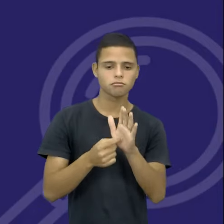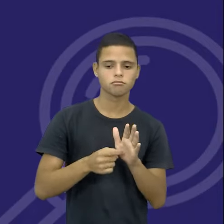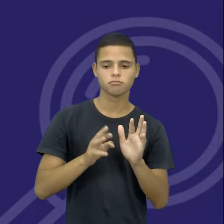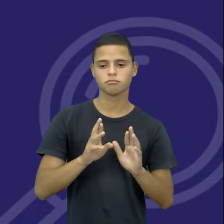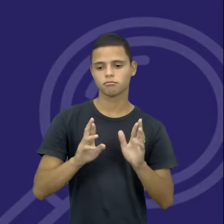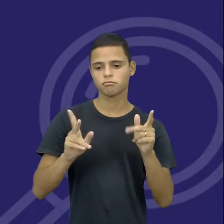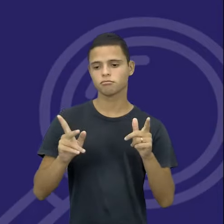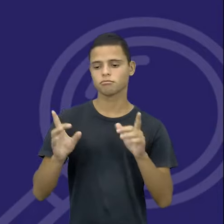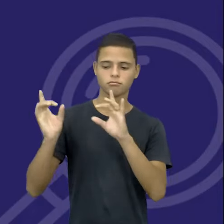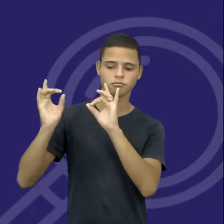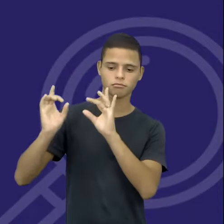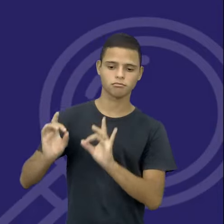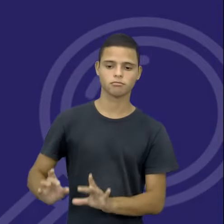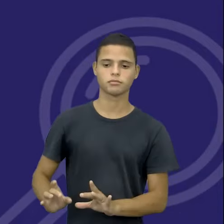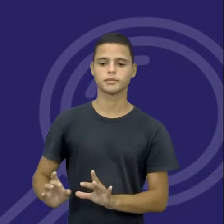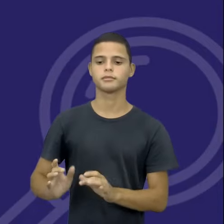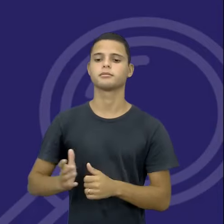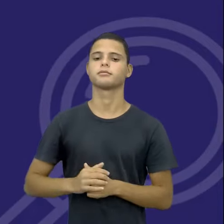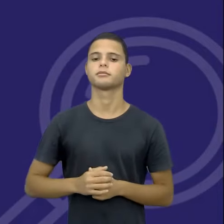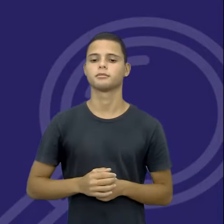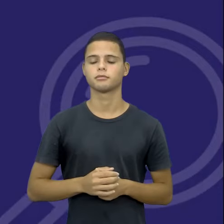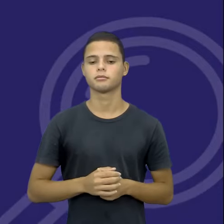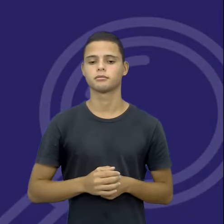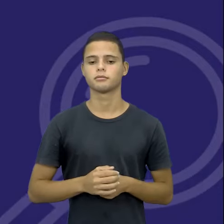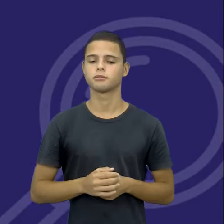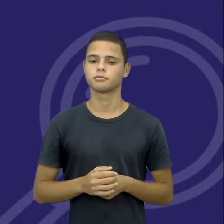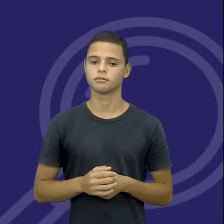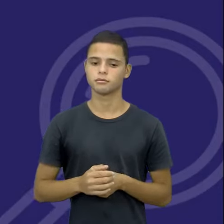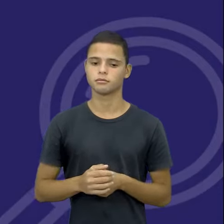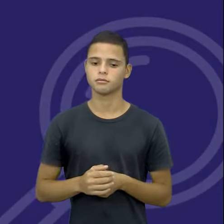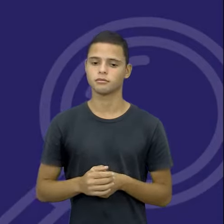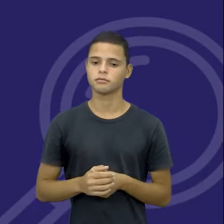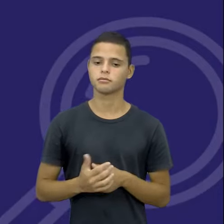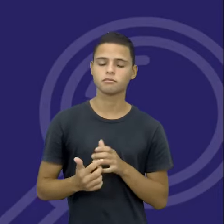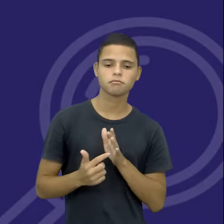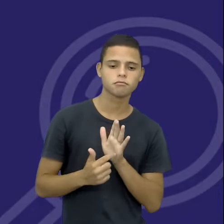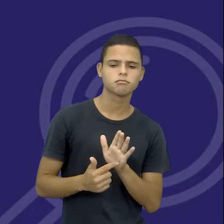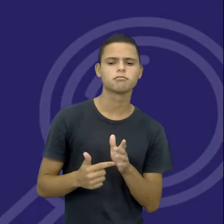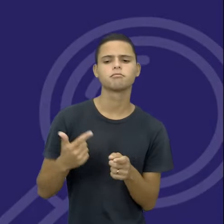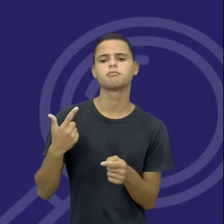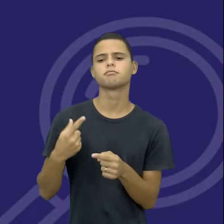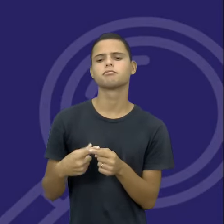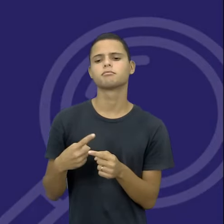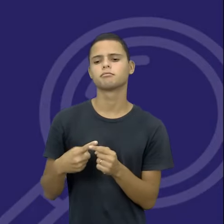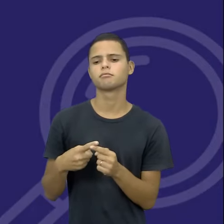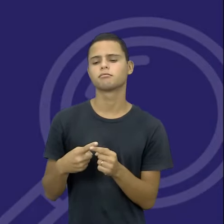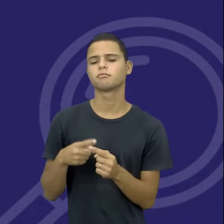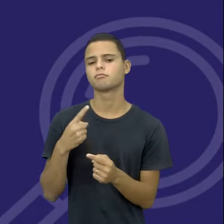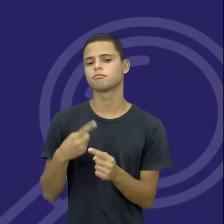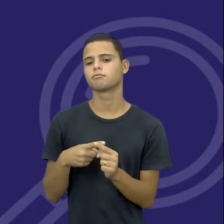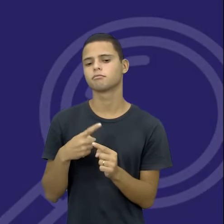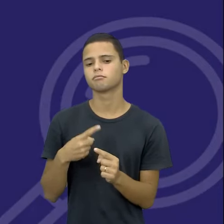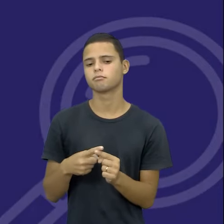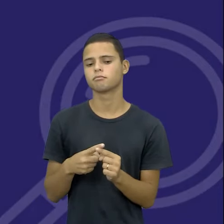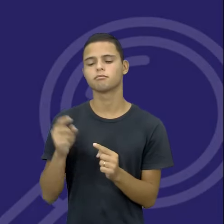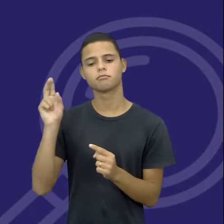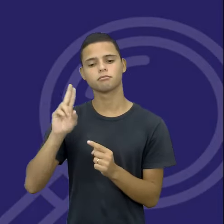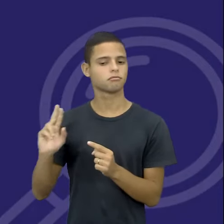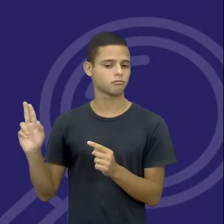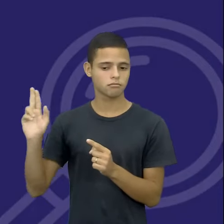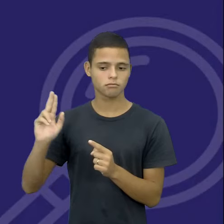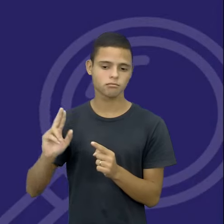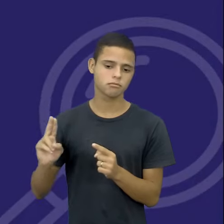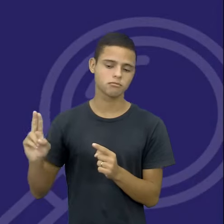técnicas operatórias, né? E mostrando os porquês, né? De usar